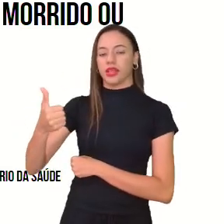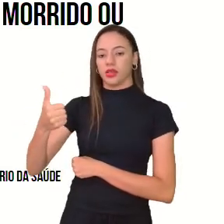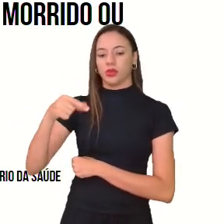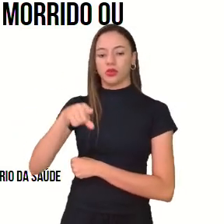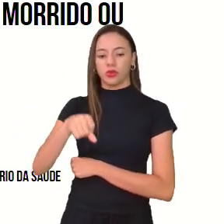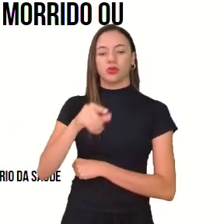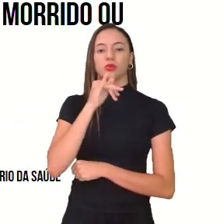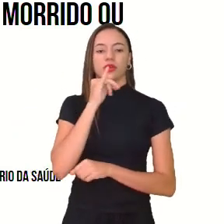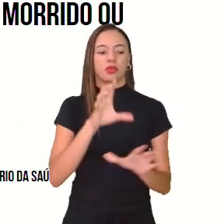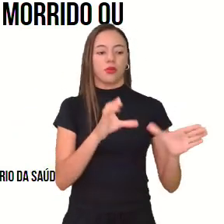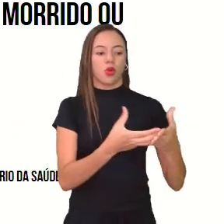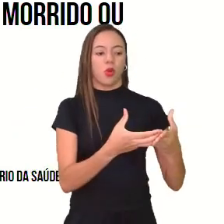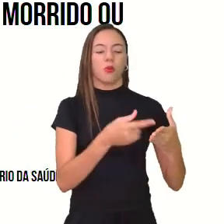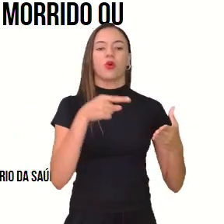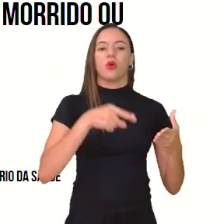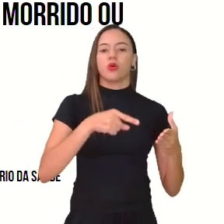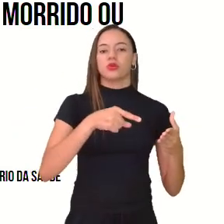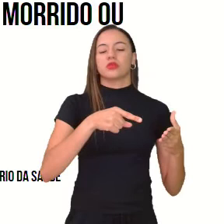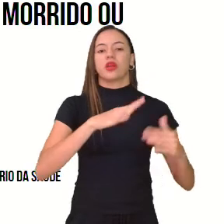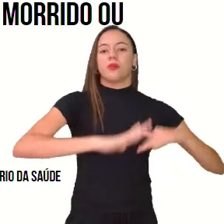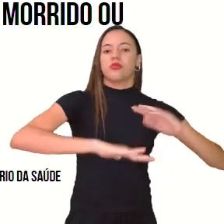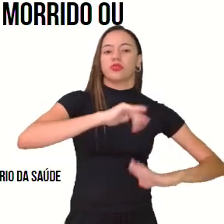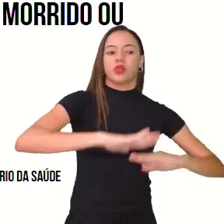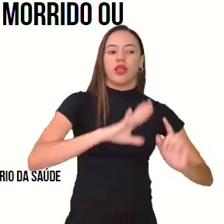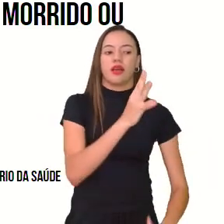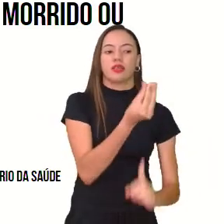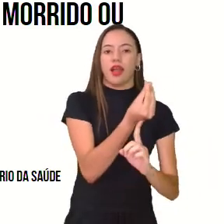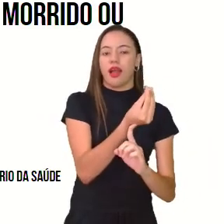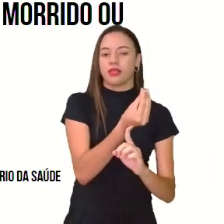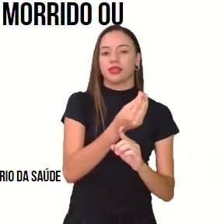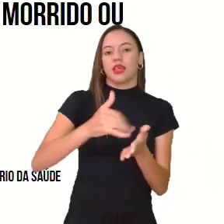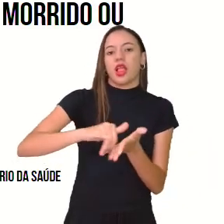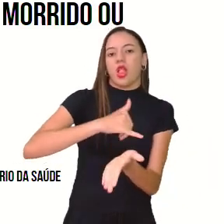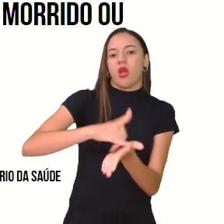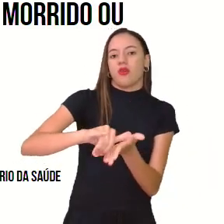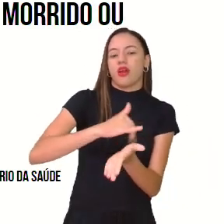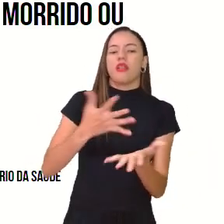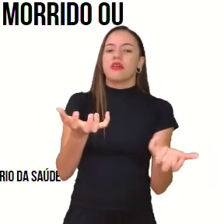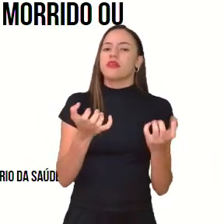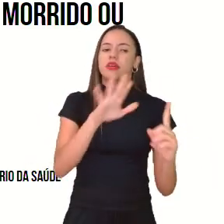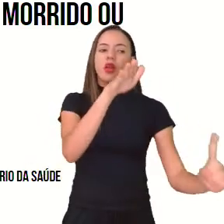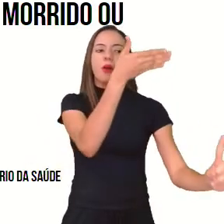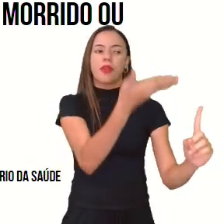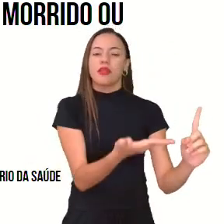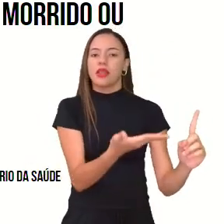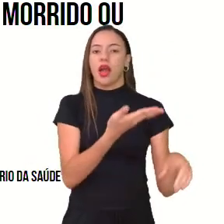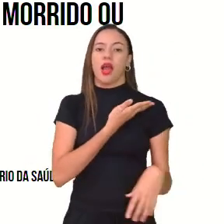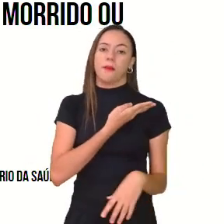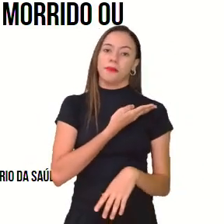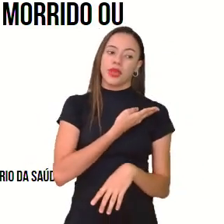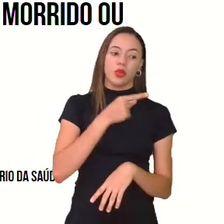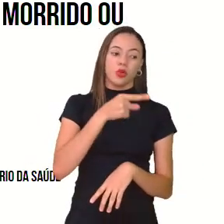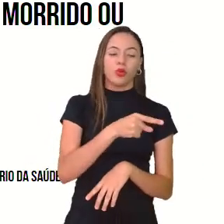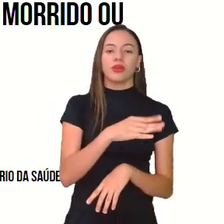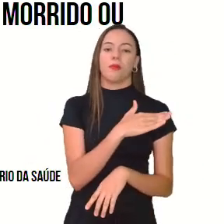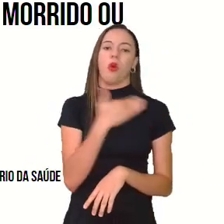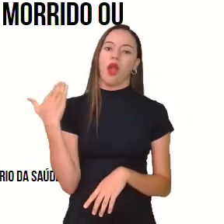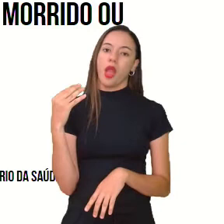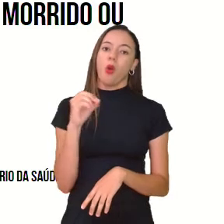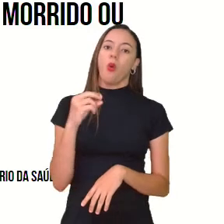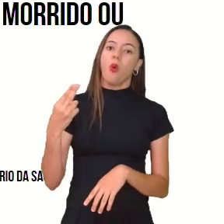de profissionais de arte de Nova York, que queriam homenagear amigos e colegas que haviam morrido ou estavam morrendo de